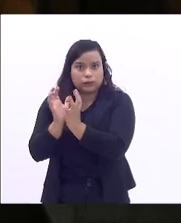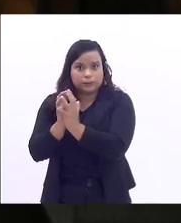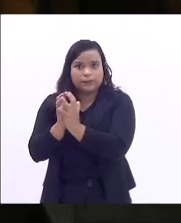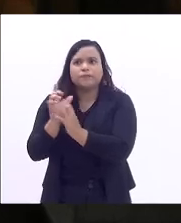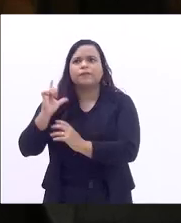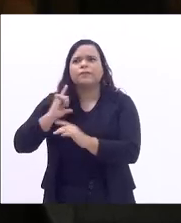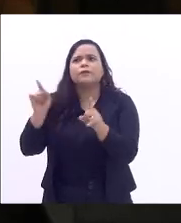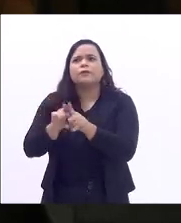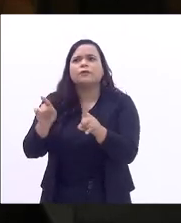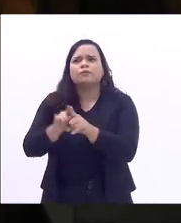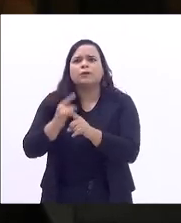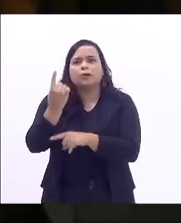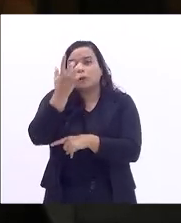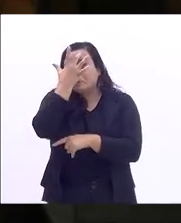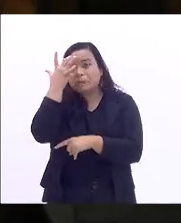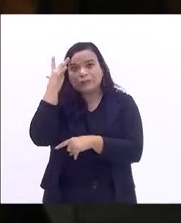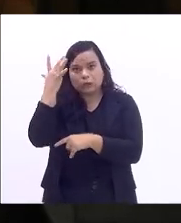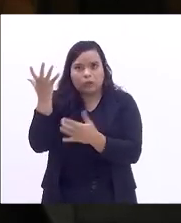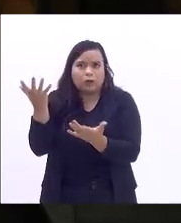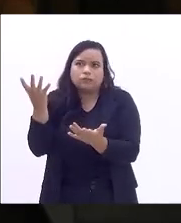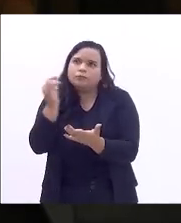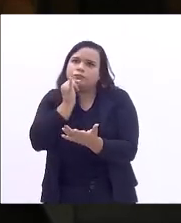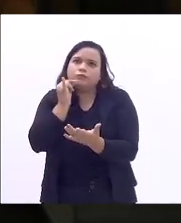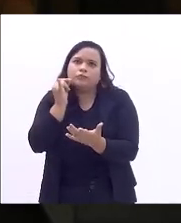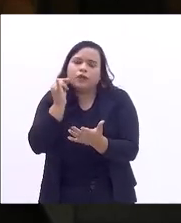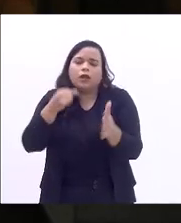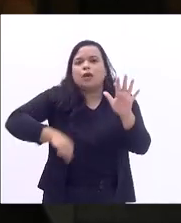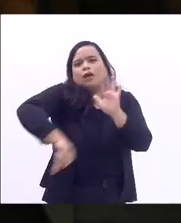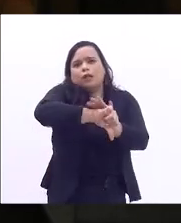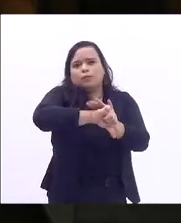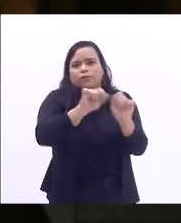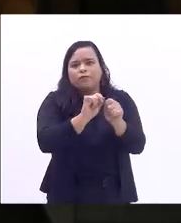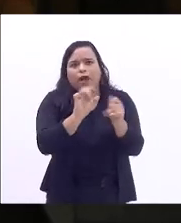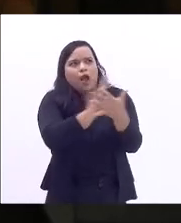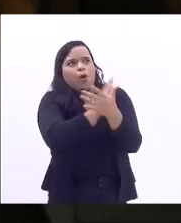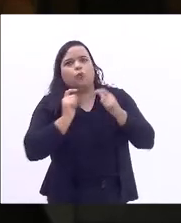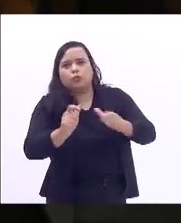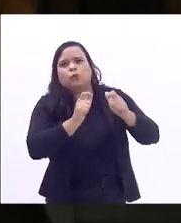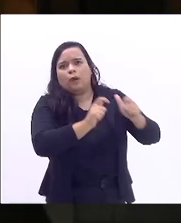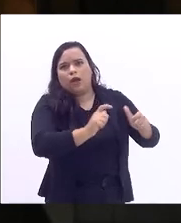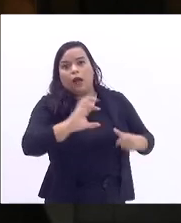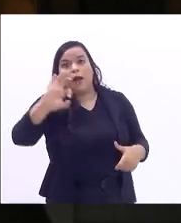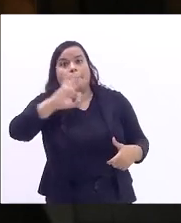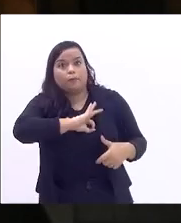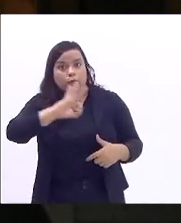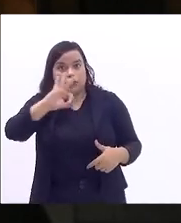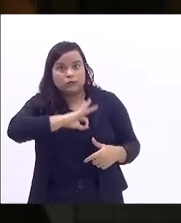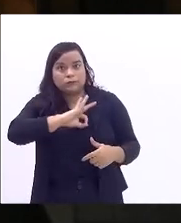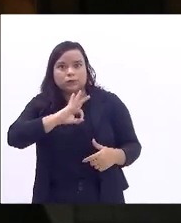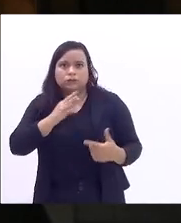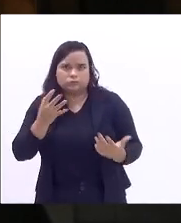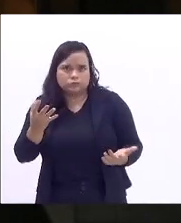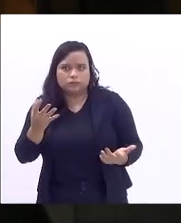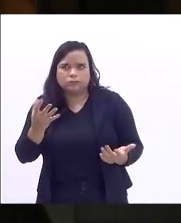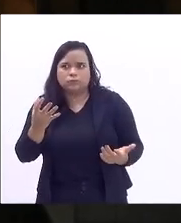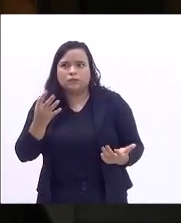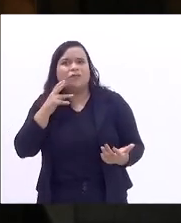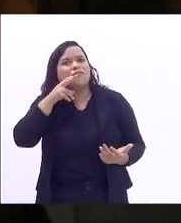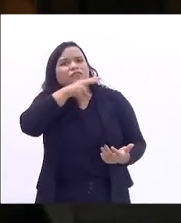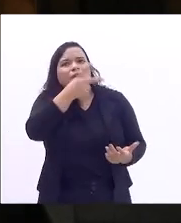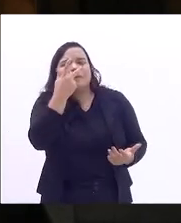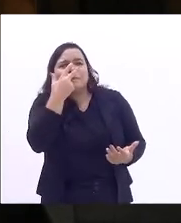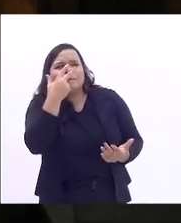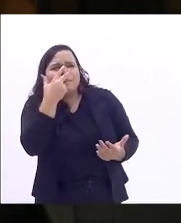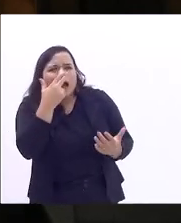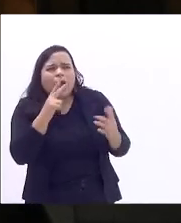alguém comete um crime em algum lugar a polícia tu acha que é